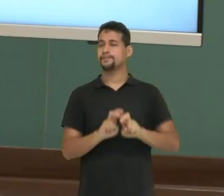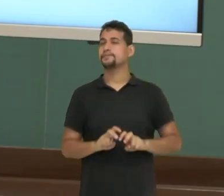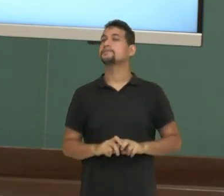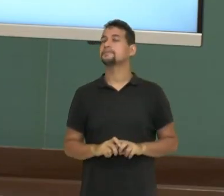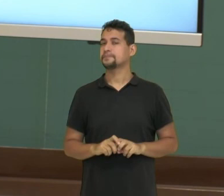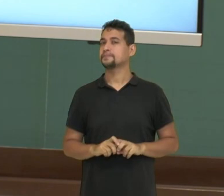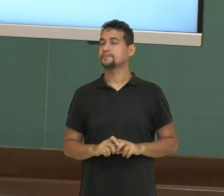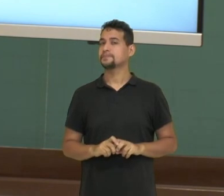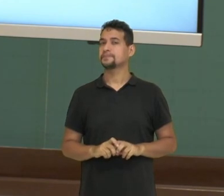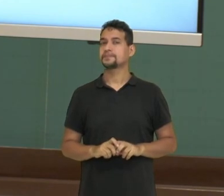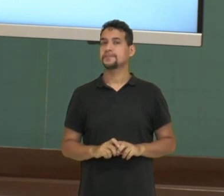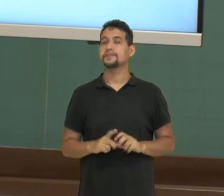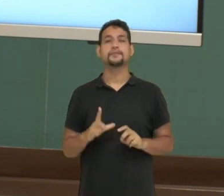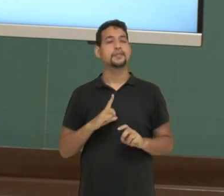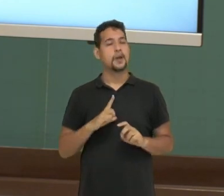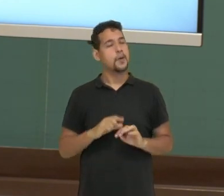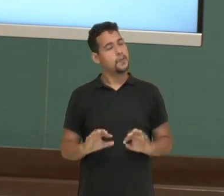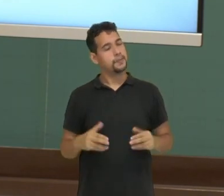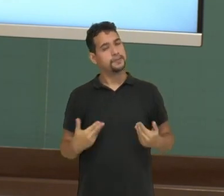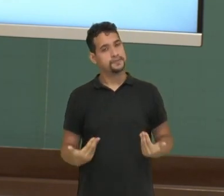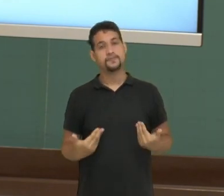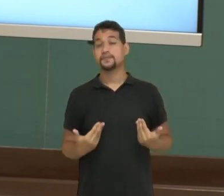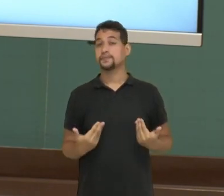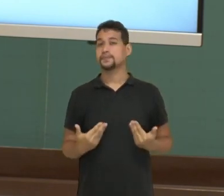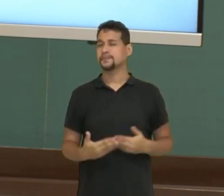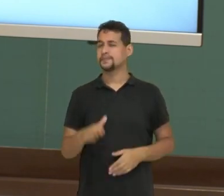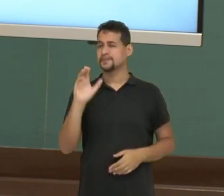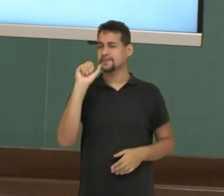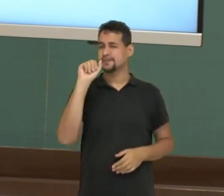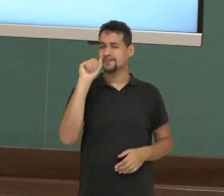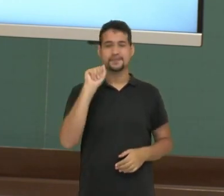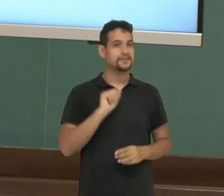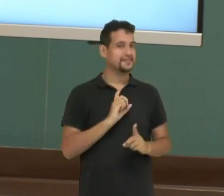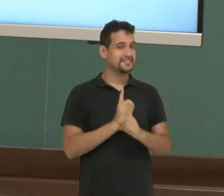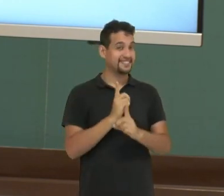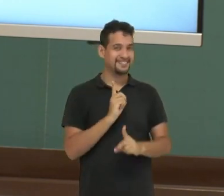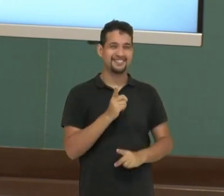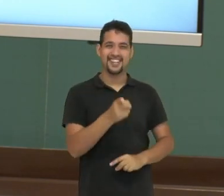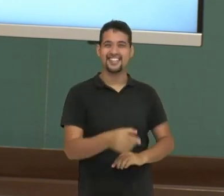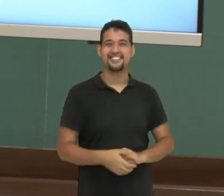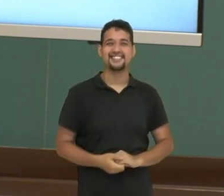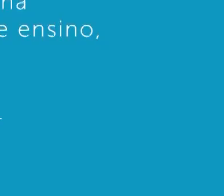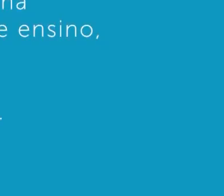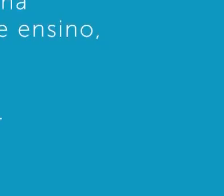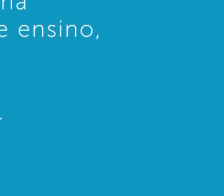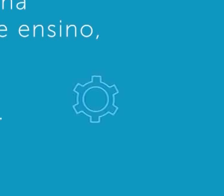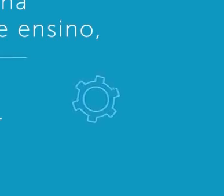temática. Então, chicos e chicas, hasta luego, hasta la próxima classe.